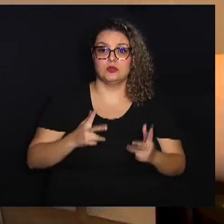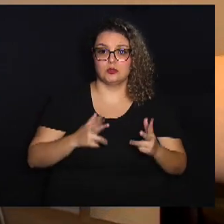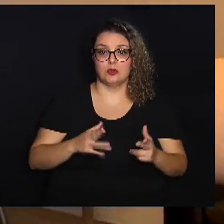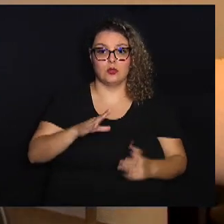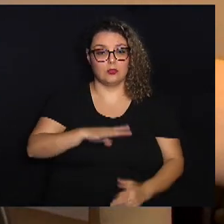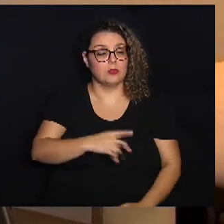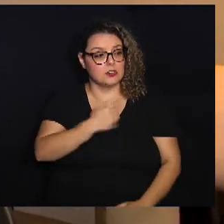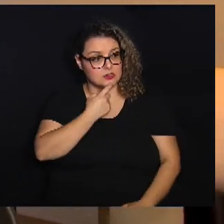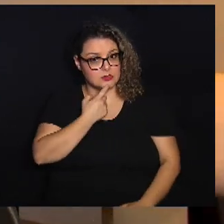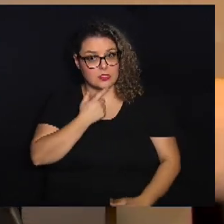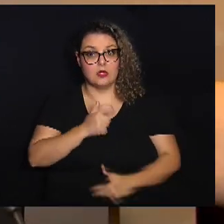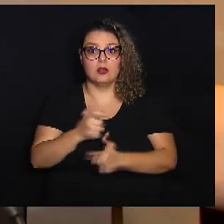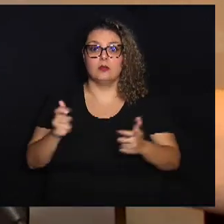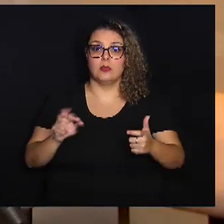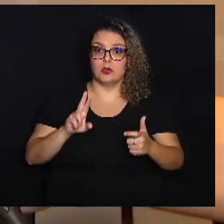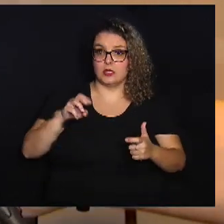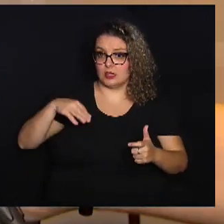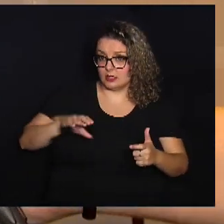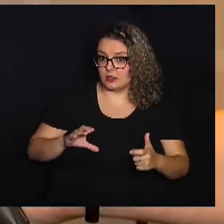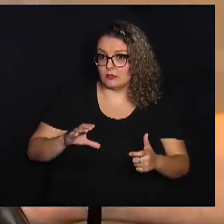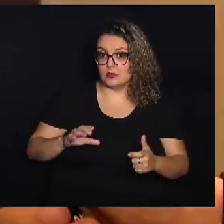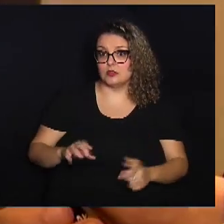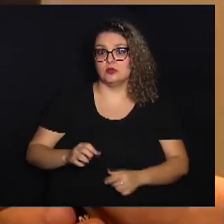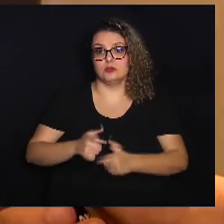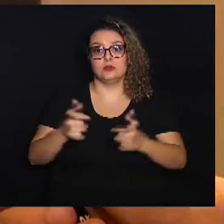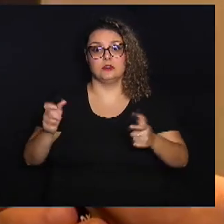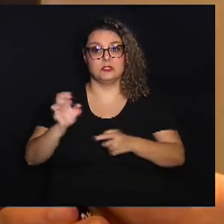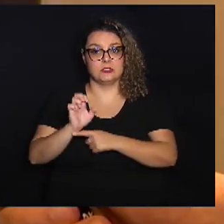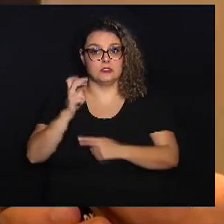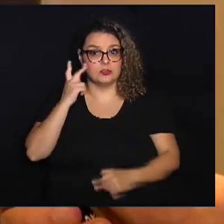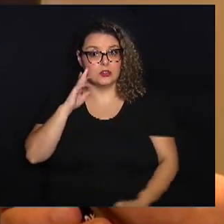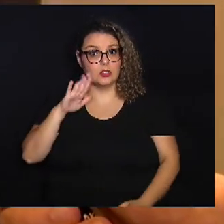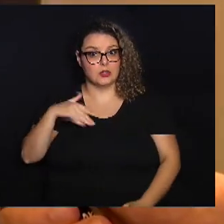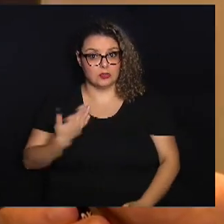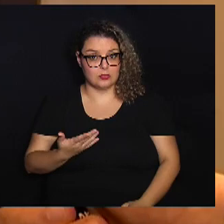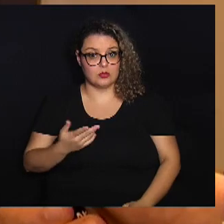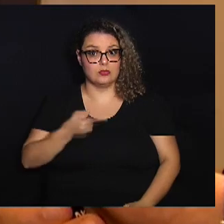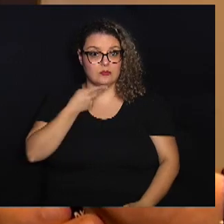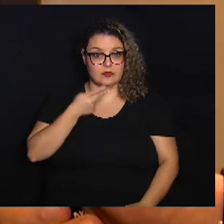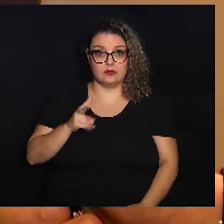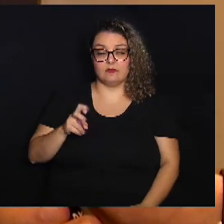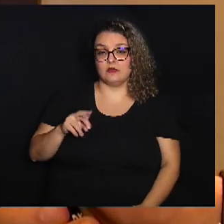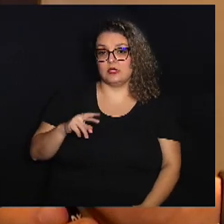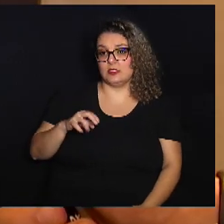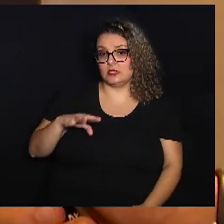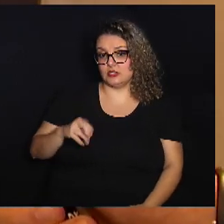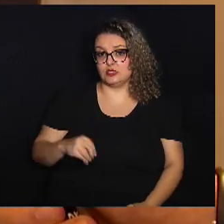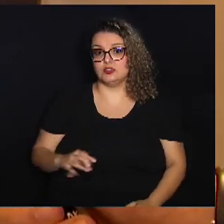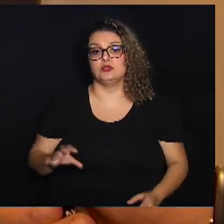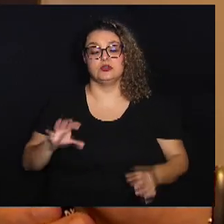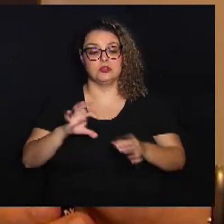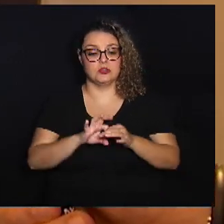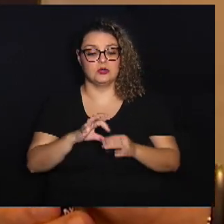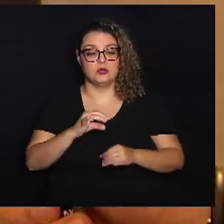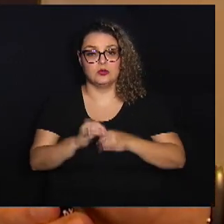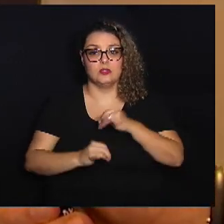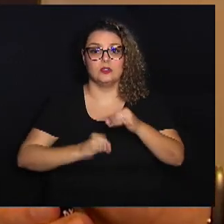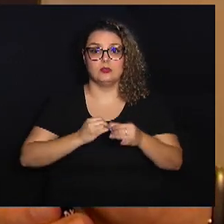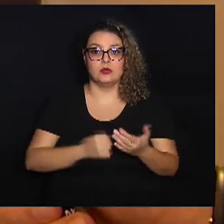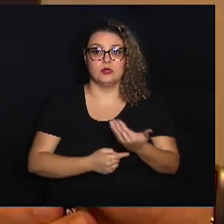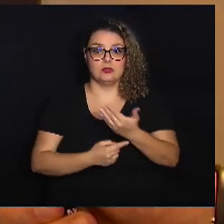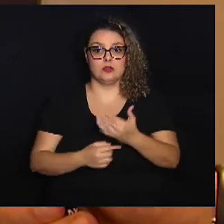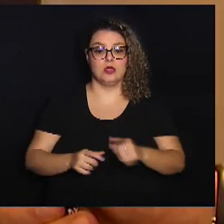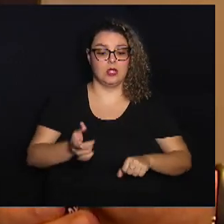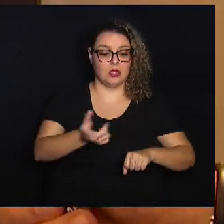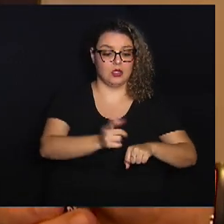é a maior região metropolitana do grande estado de São Paulo. Quando nós falamos em varejo, ser conectado, significa que eu estou integrando a loja